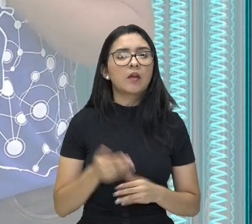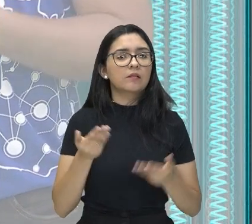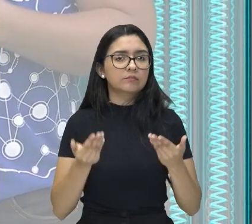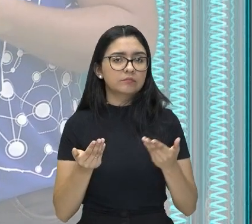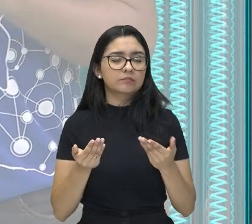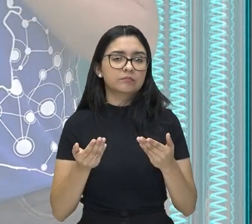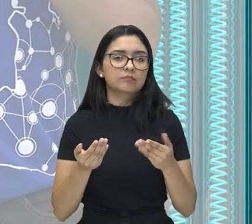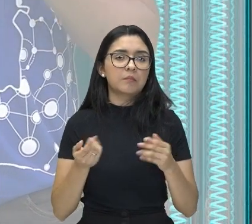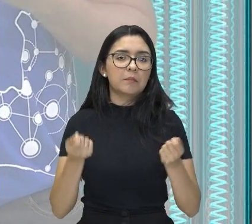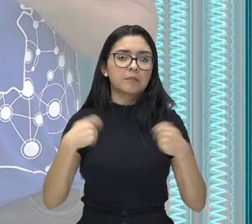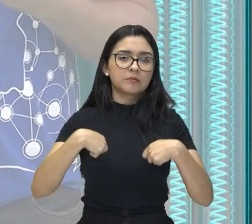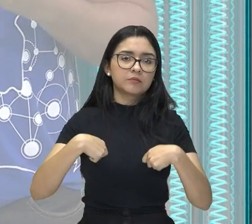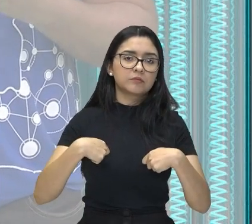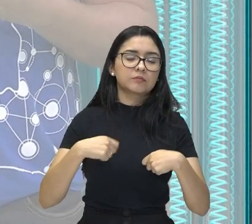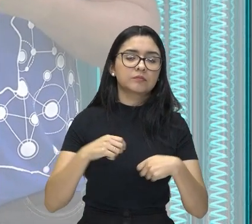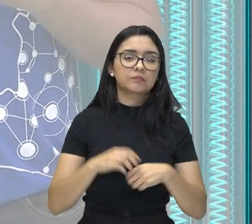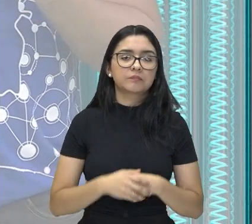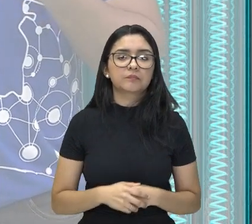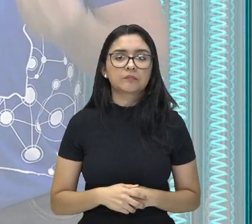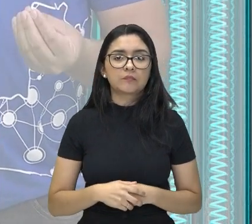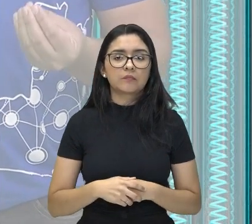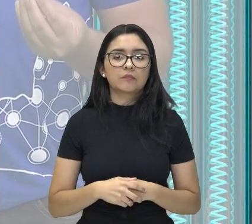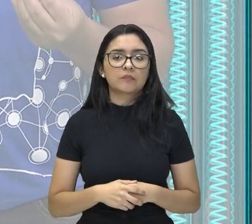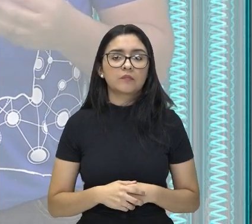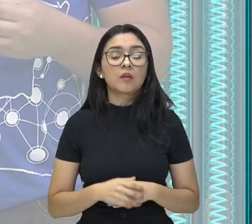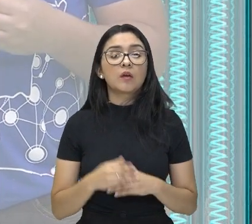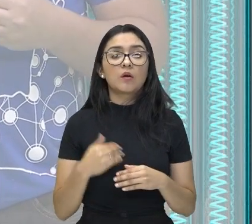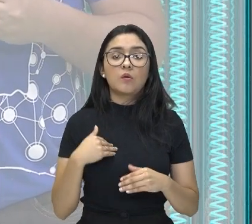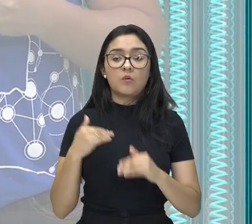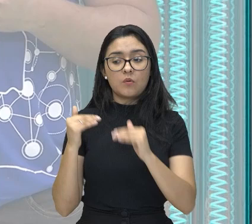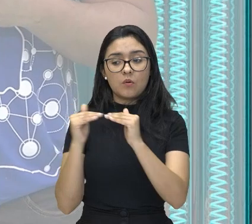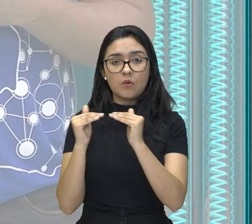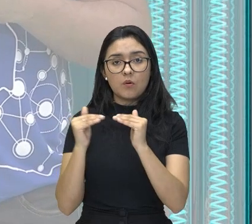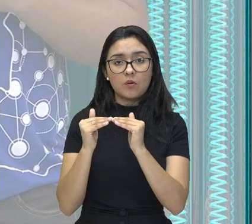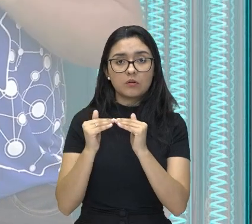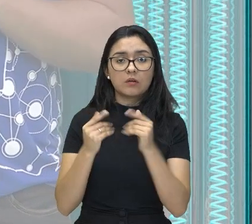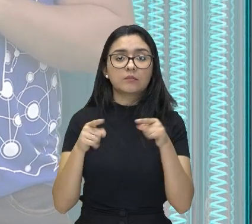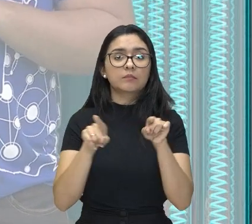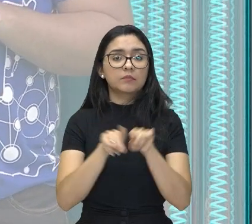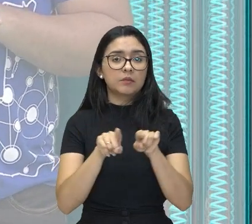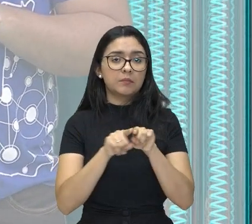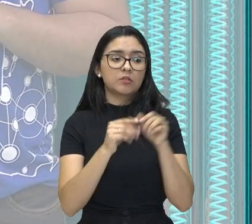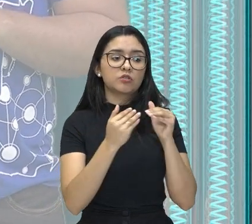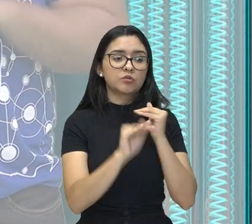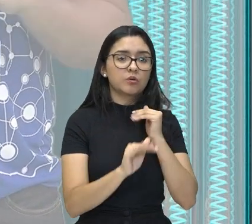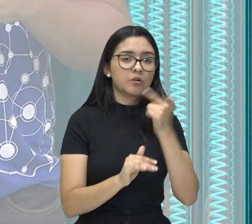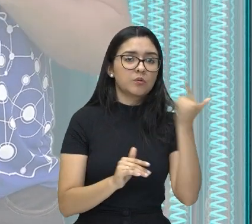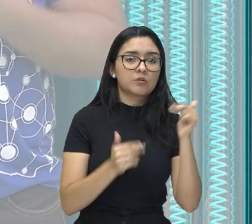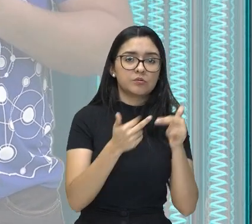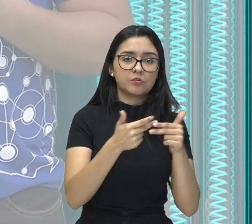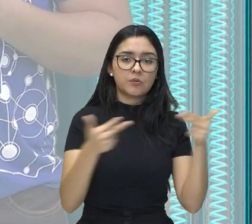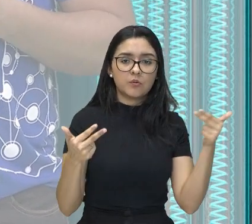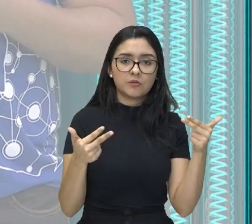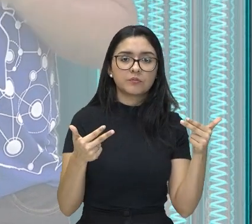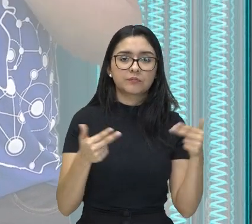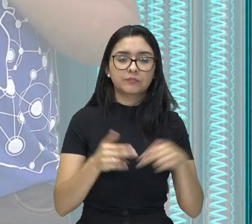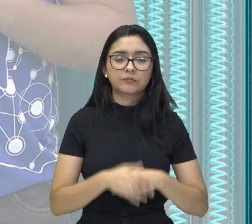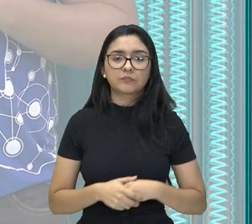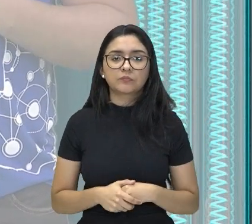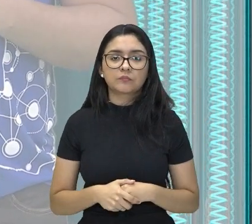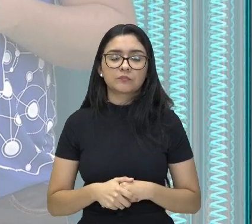ou seja, o ato de concordar em determinado ponto e discordar em outro ponto, uma